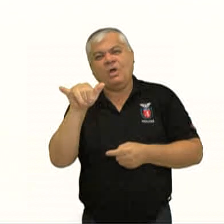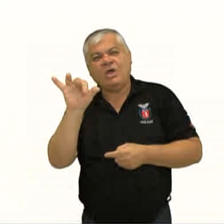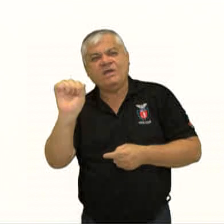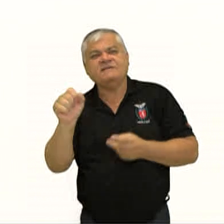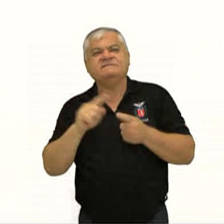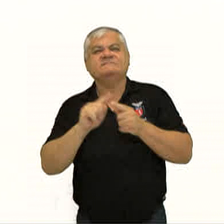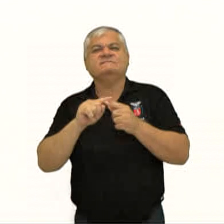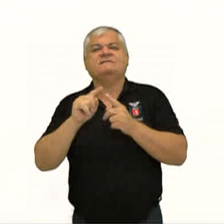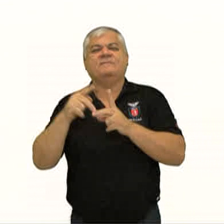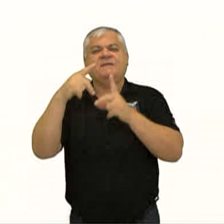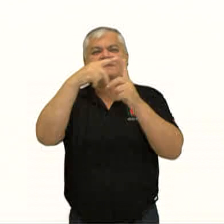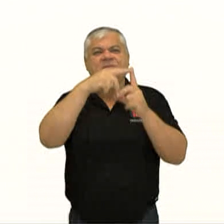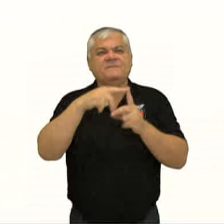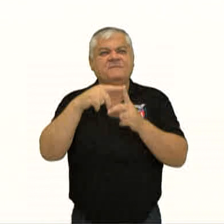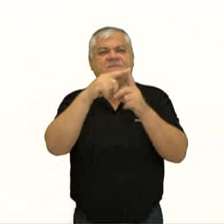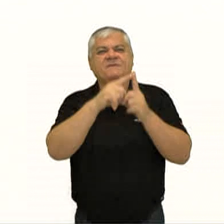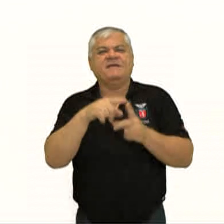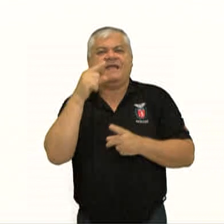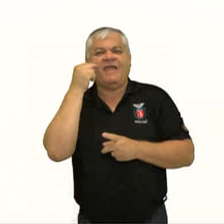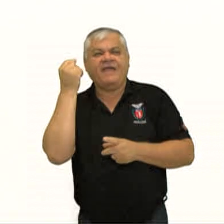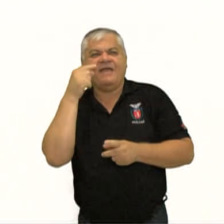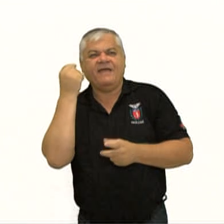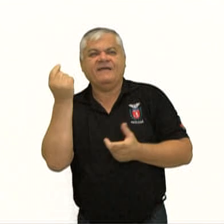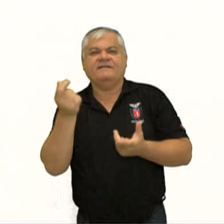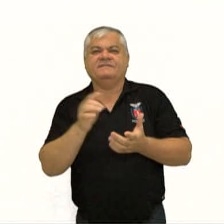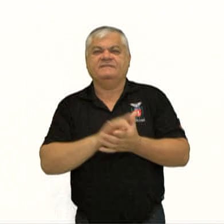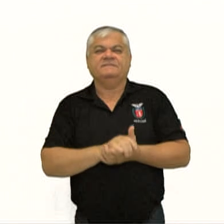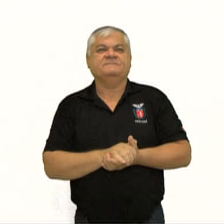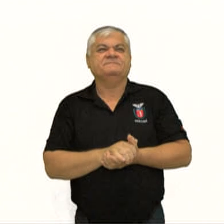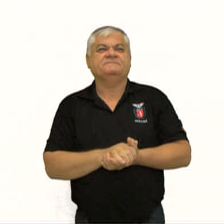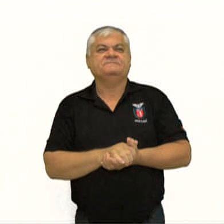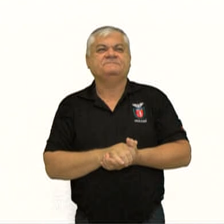quadrinhos de Garth Ennis.